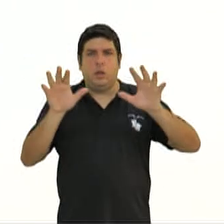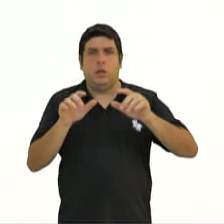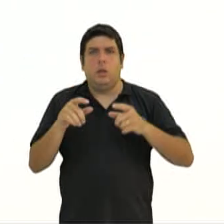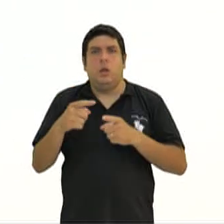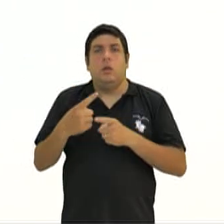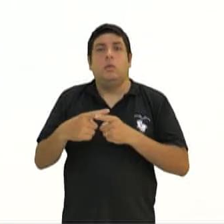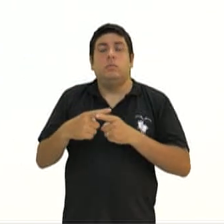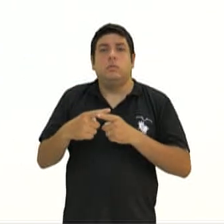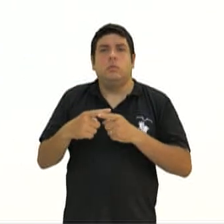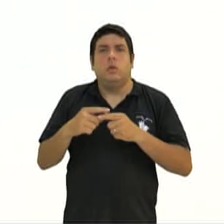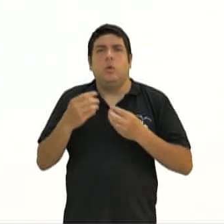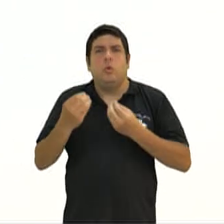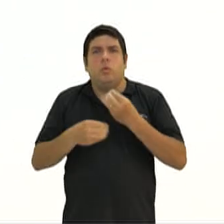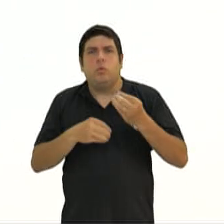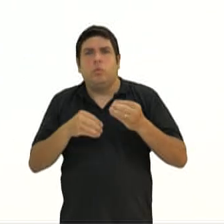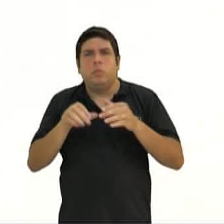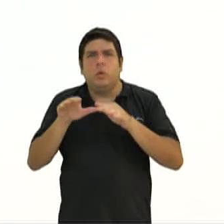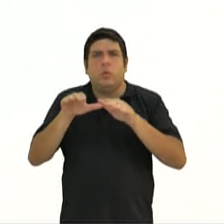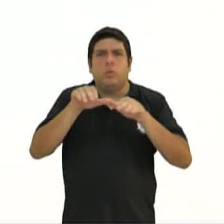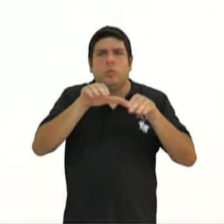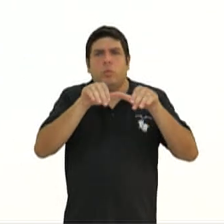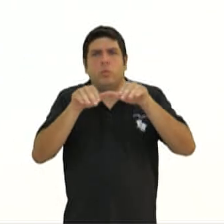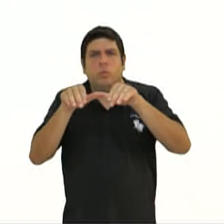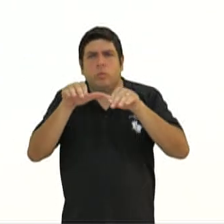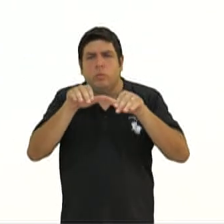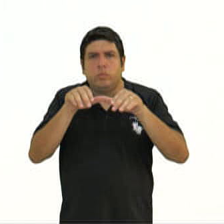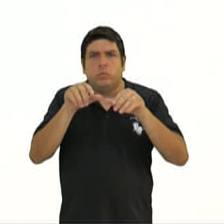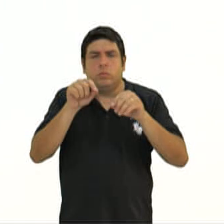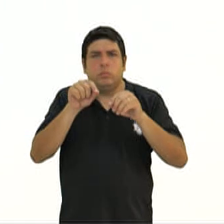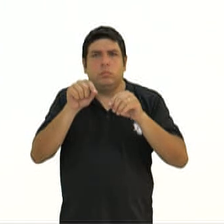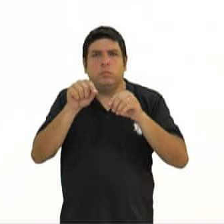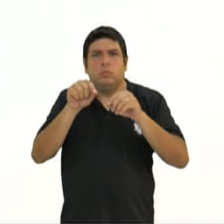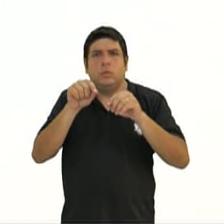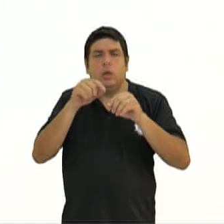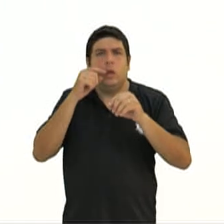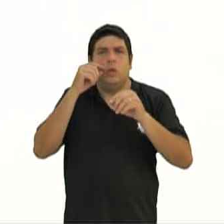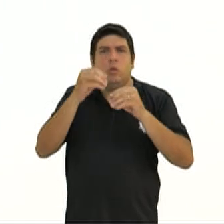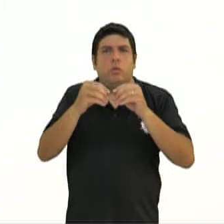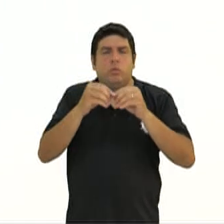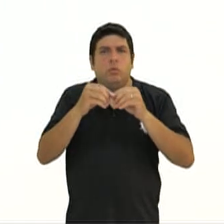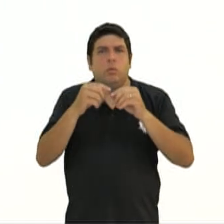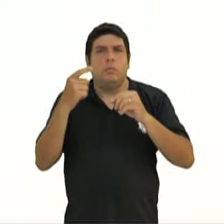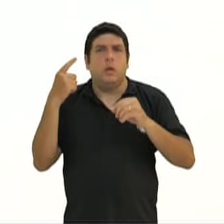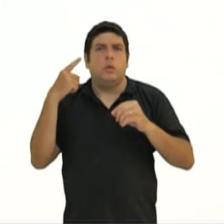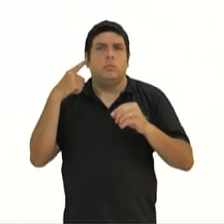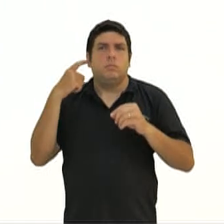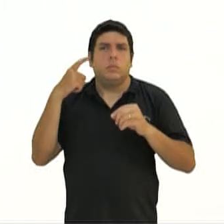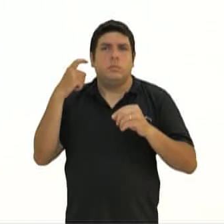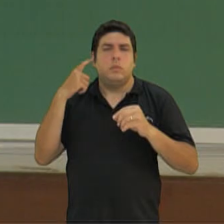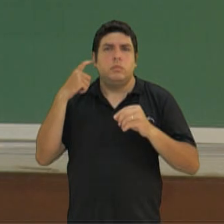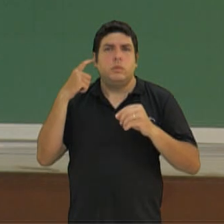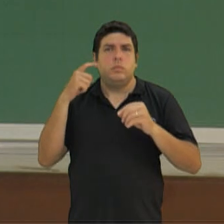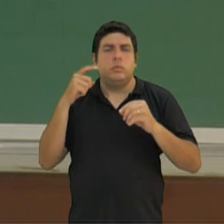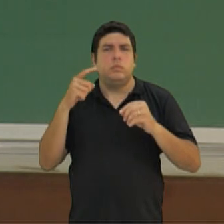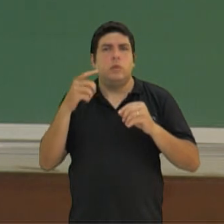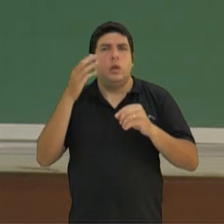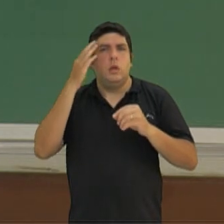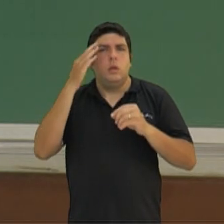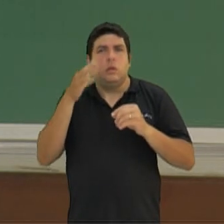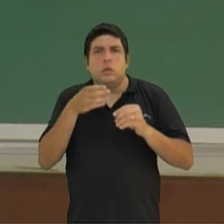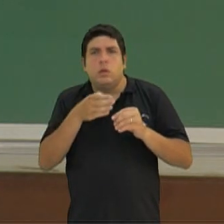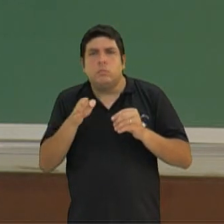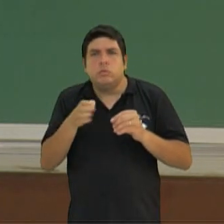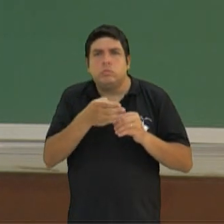se movimenta através da questão, quando ele captura o magnetismo do ambiente em que ele está, então ele sabe perfeitamente por